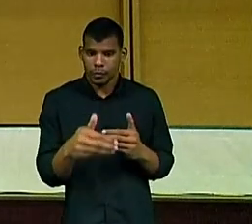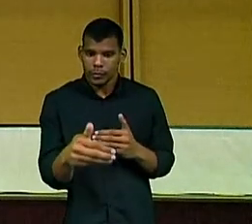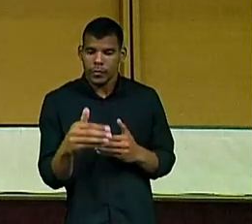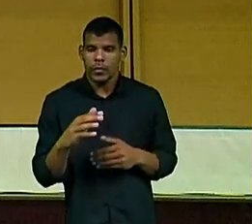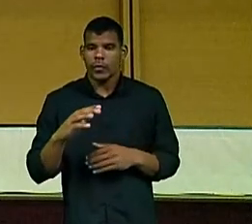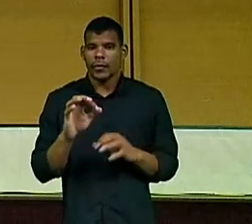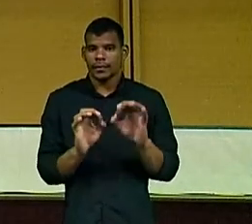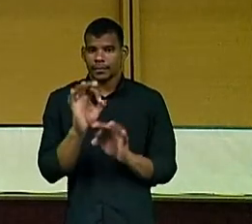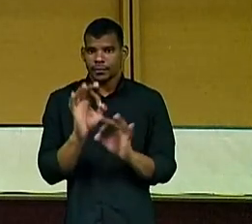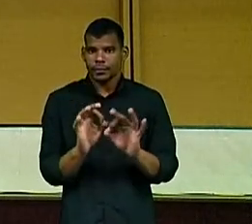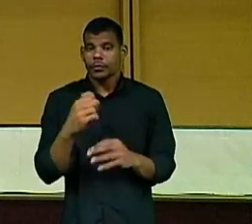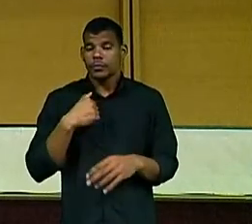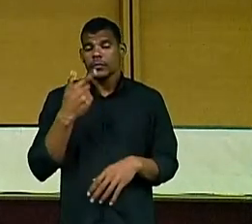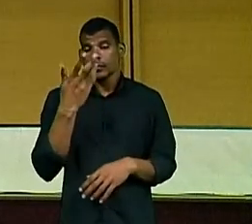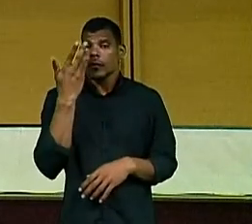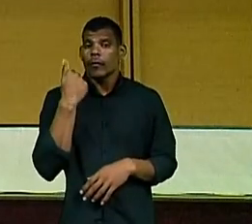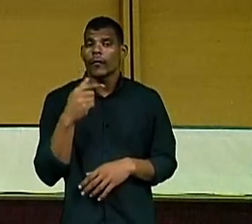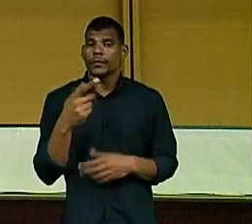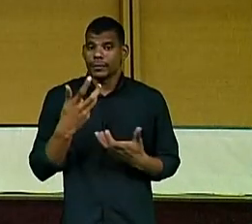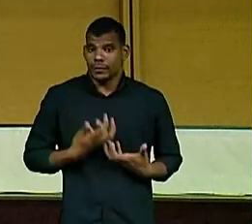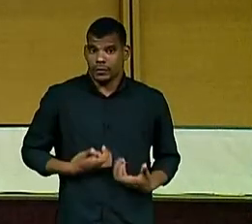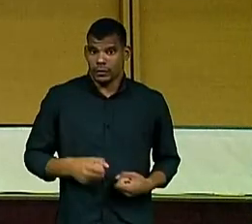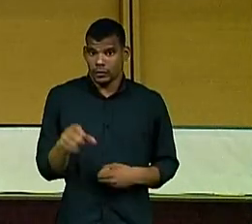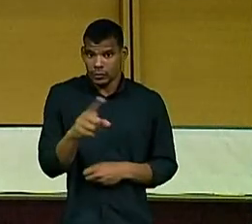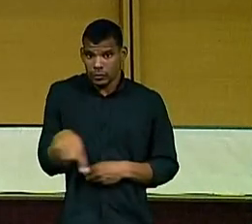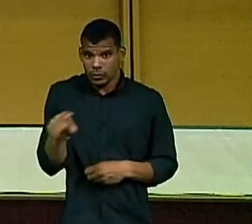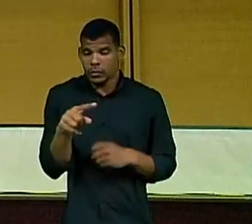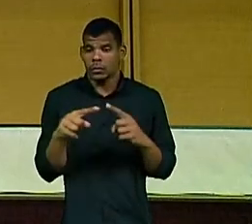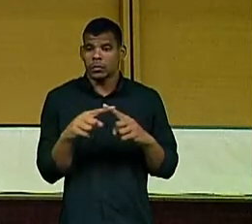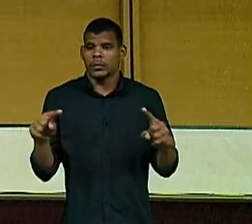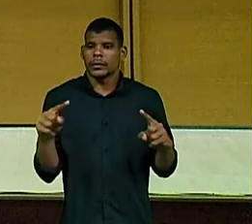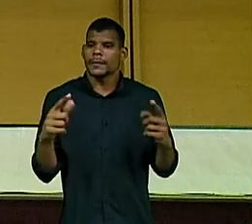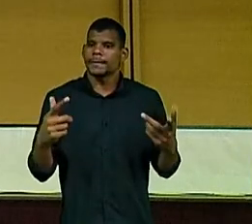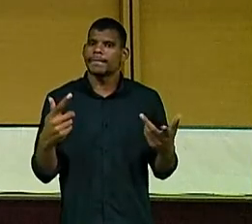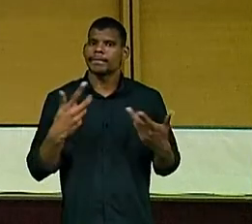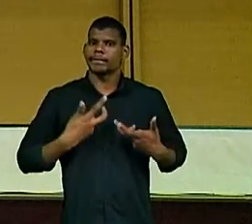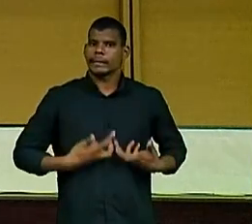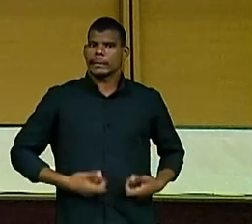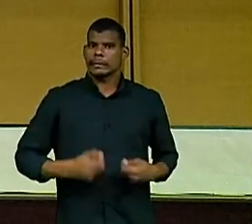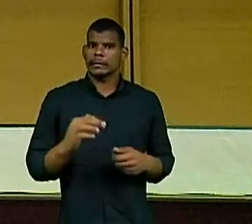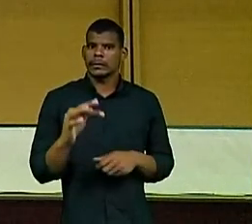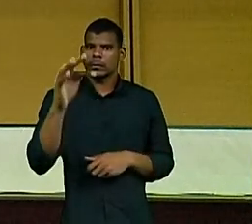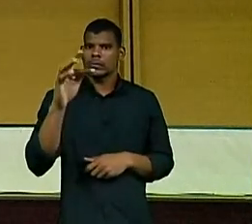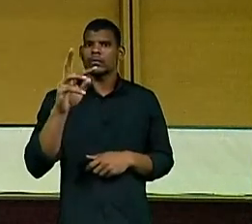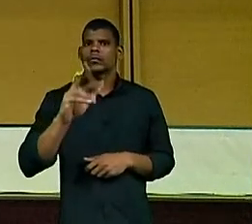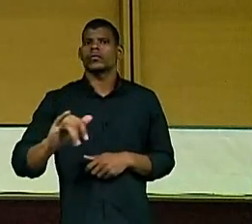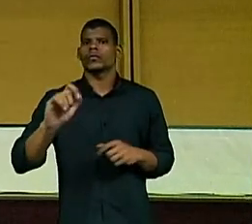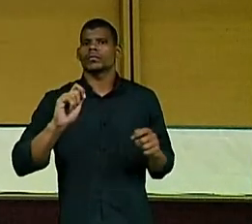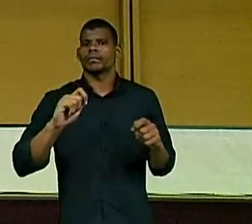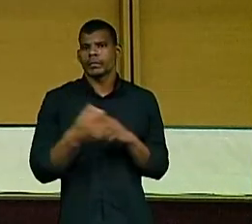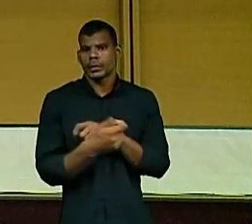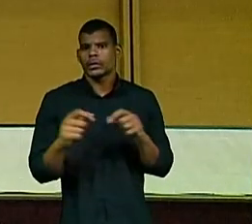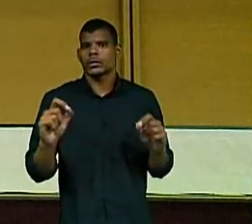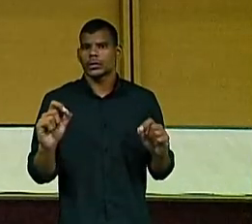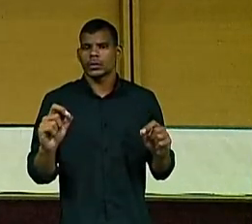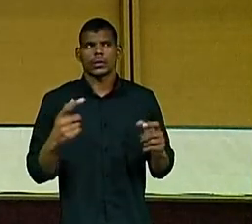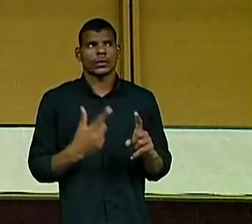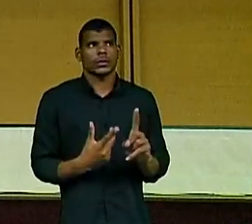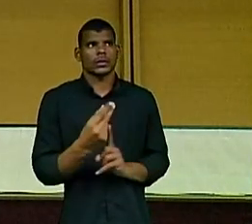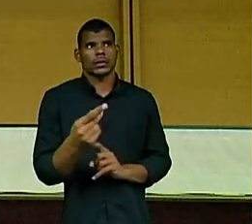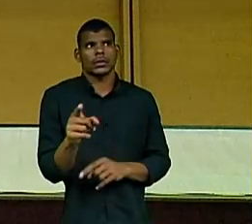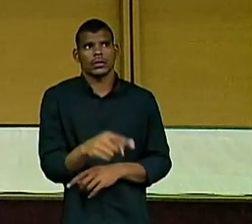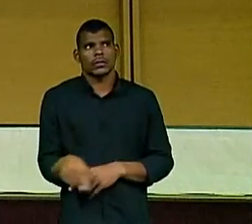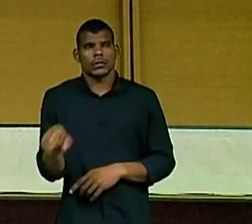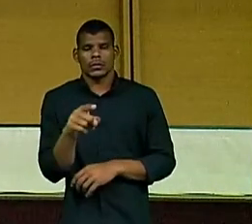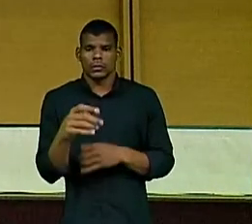que eu sei que cansa mas é esse cansaço que lá na frente vai virar um gostinho especial da vitória de vocês